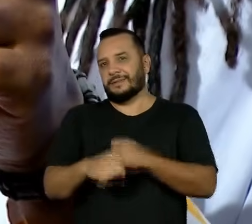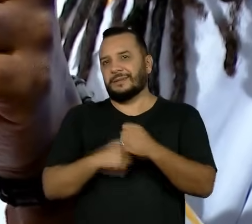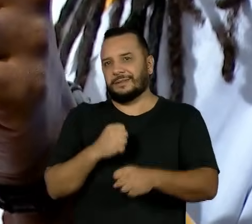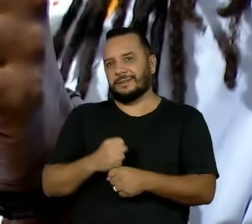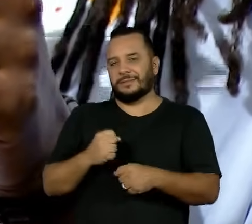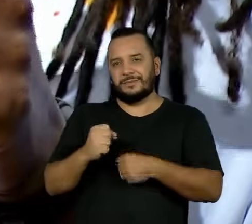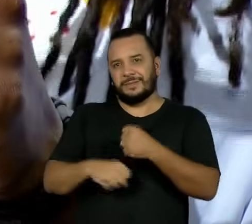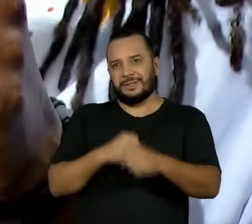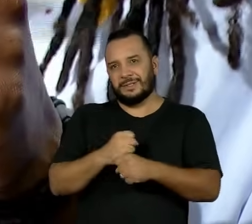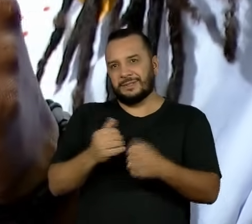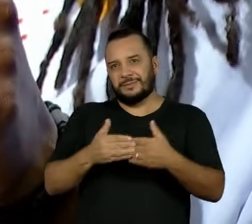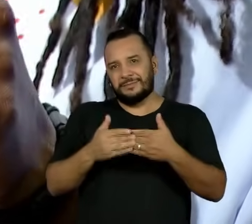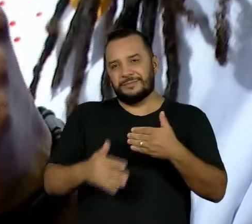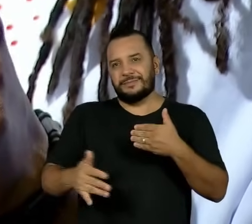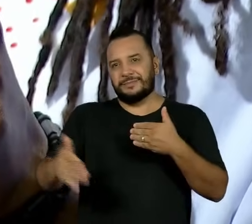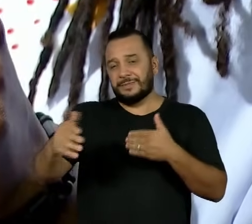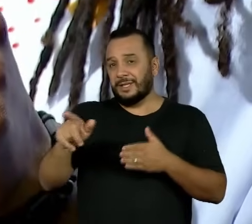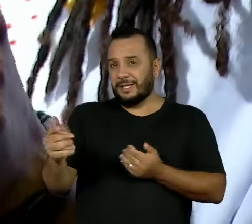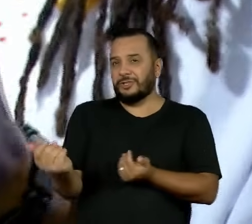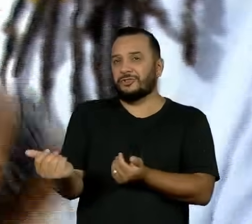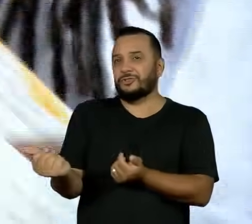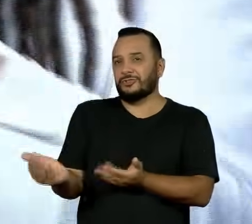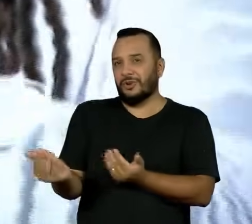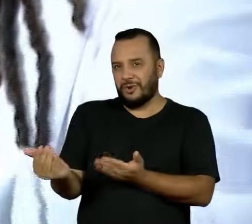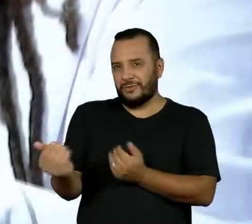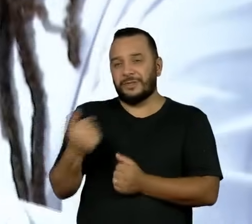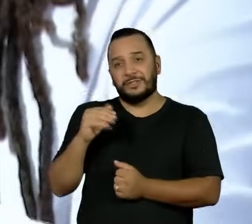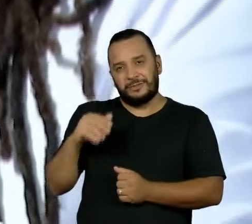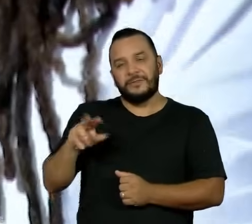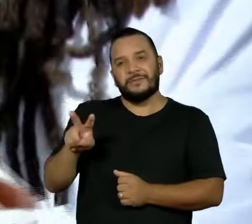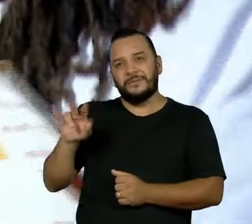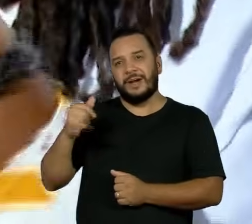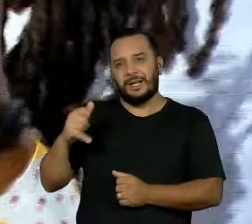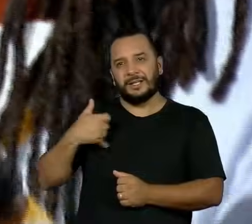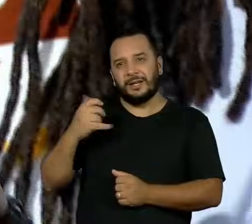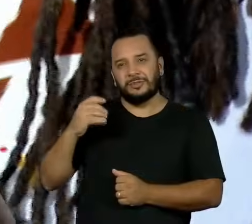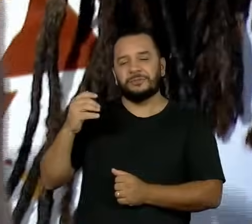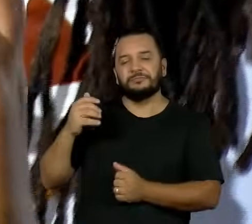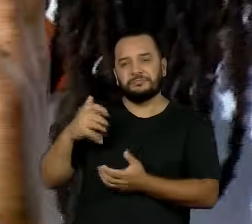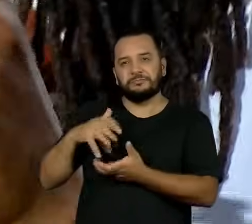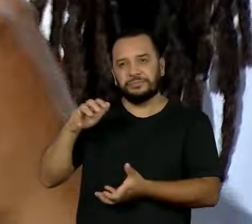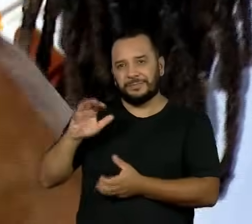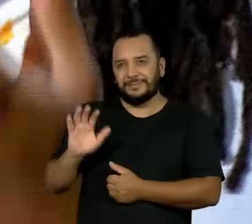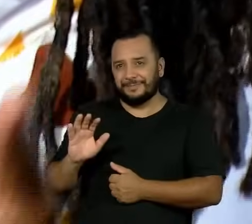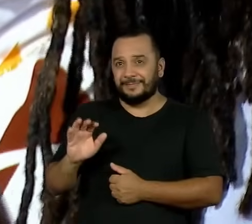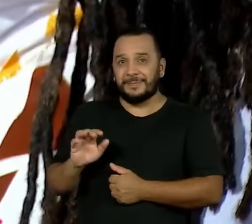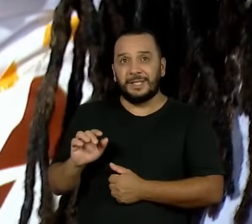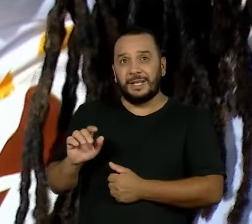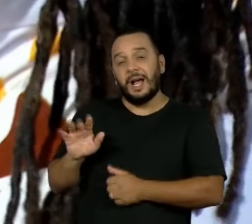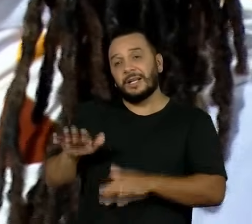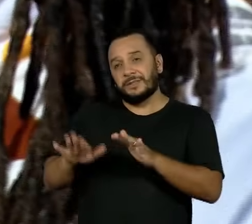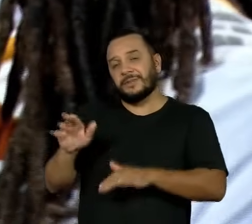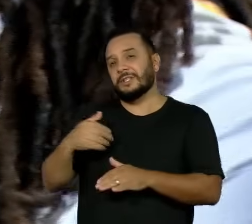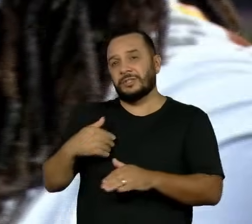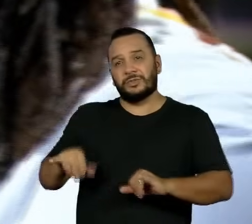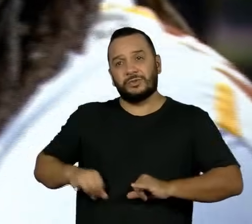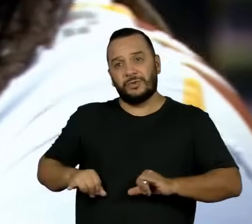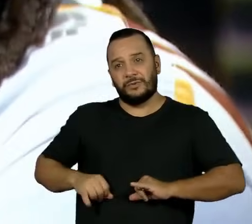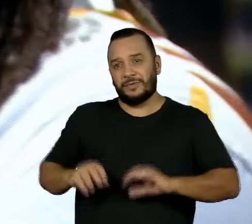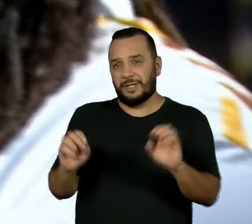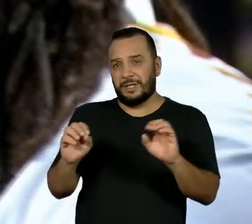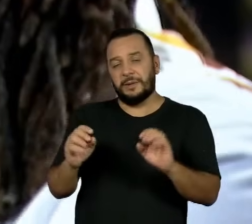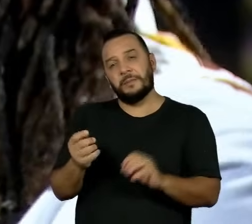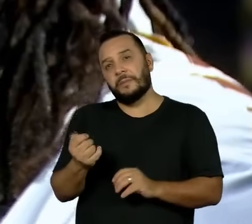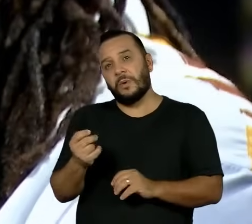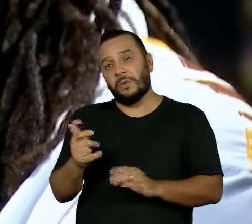tempo, ela vai deixar de ser a mais jovem e vai ficar mais velha. Então, esse idadismo, ela não vai sofrer tanto. Já a